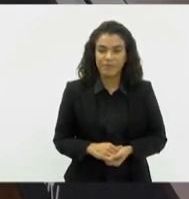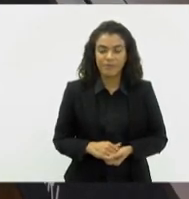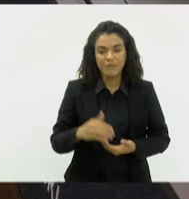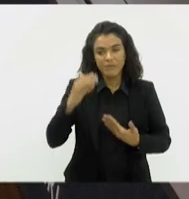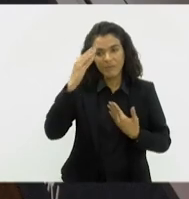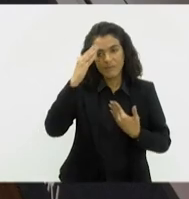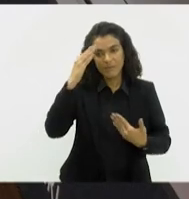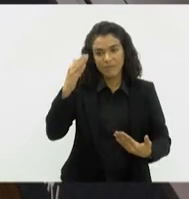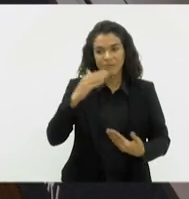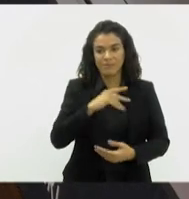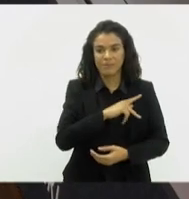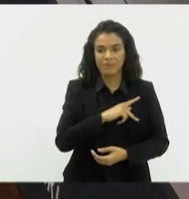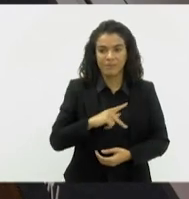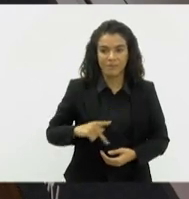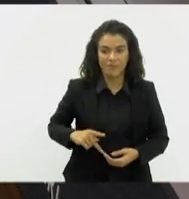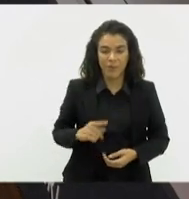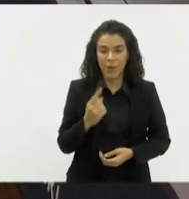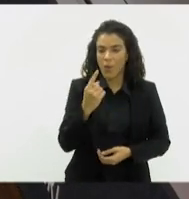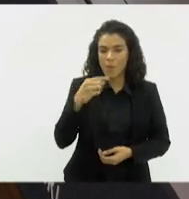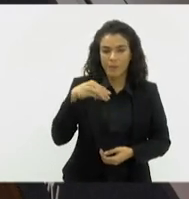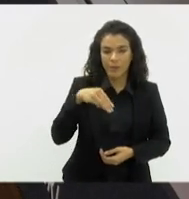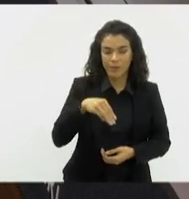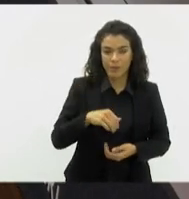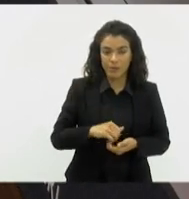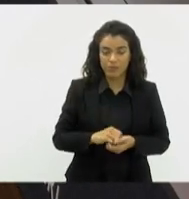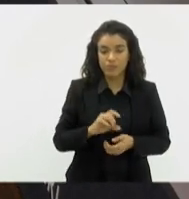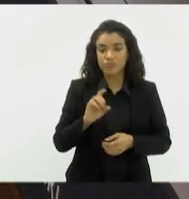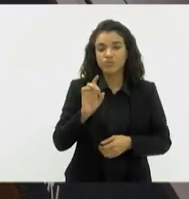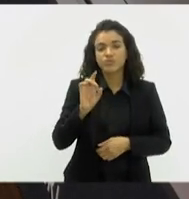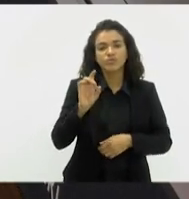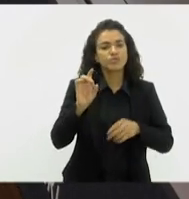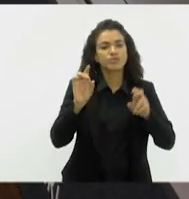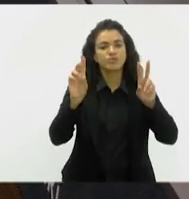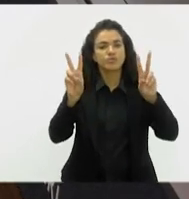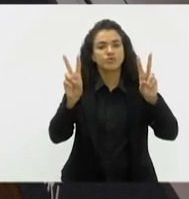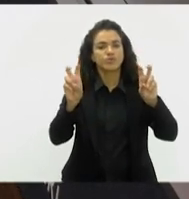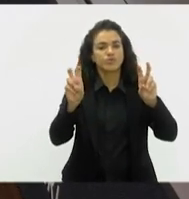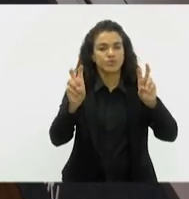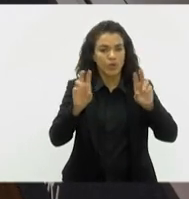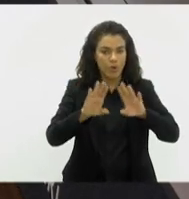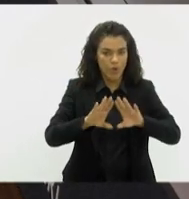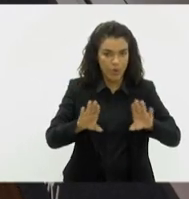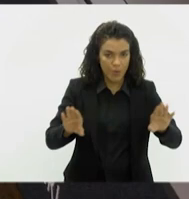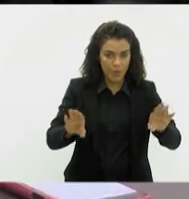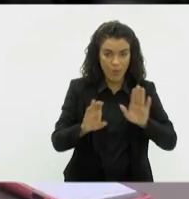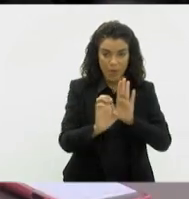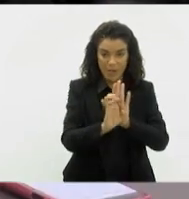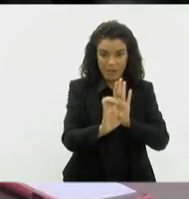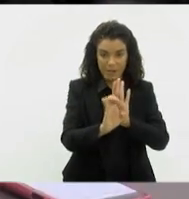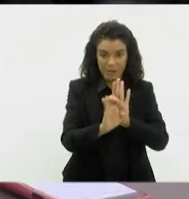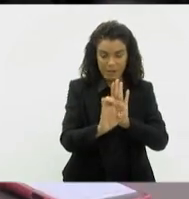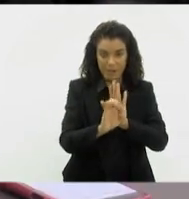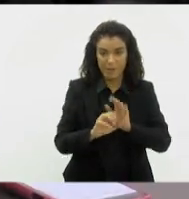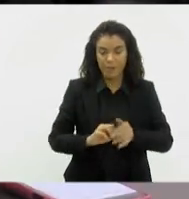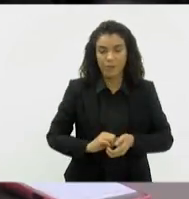Obrigada, presidente. Obrigada. Vai tomar só um minutinho. Só em relação à questão do edital que o senhor